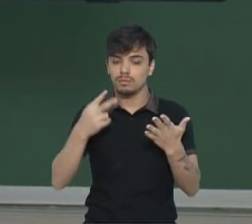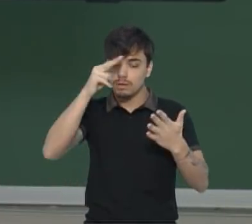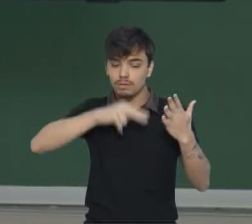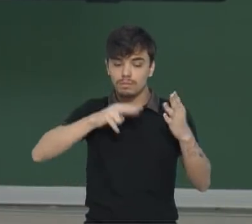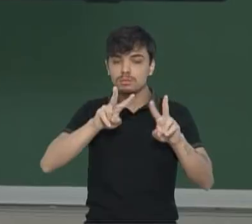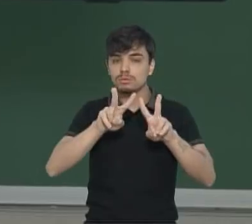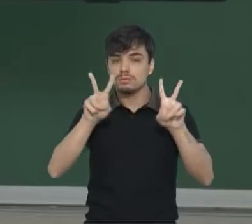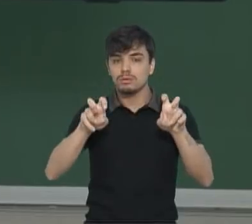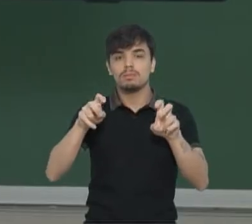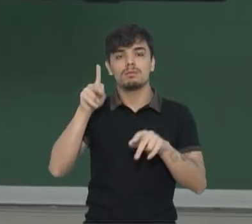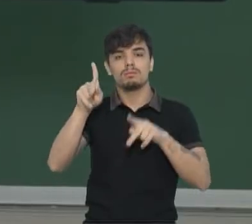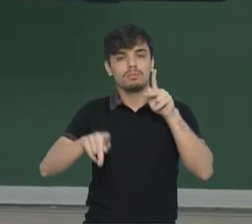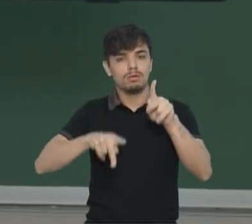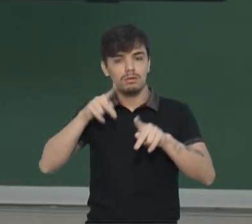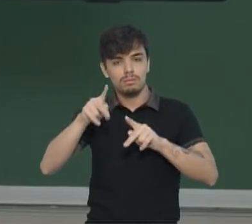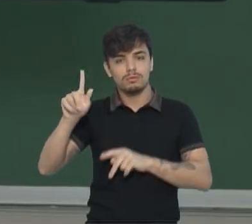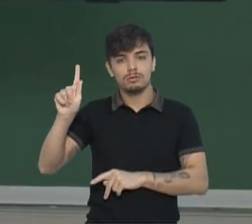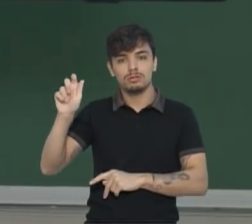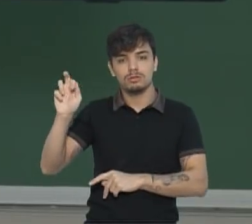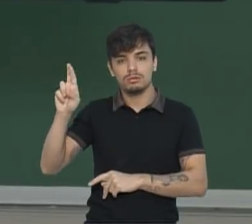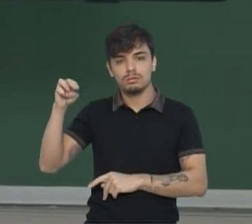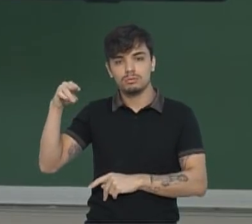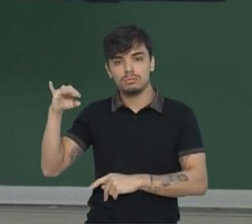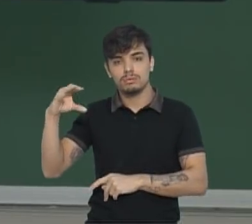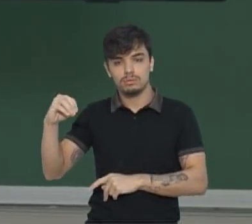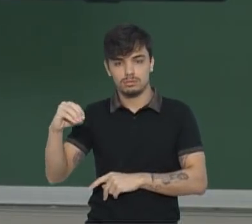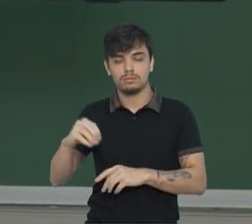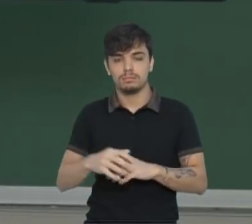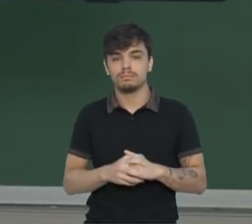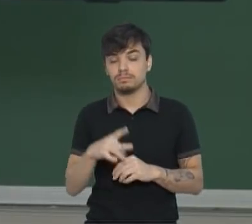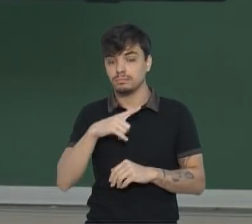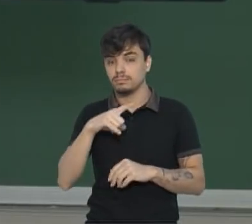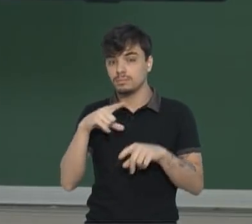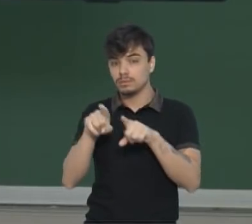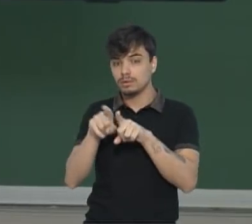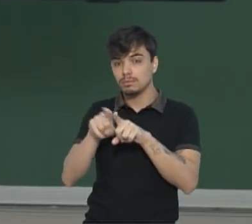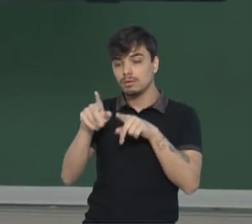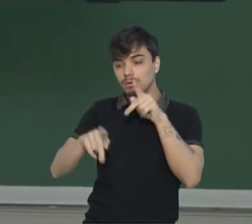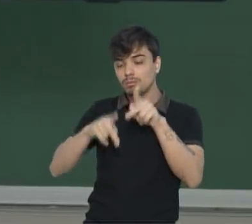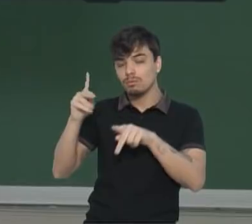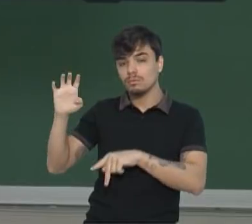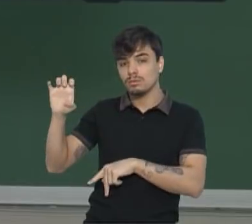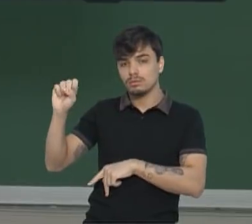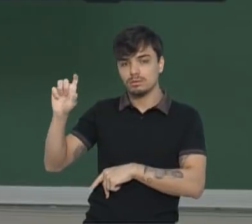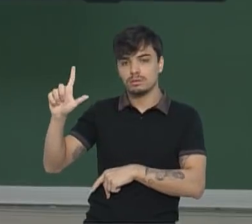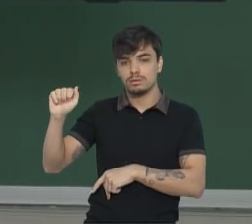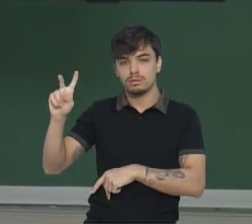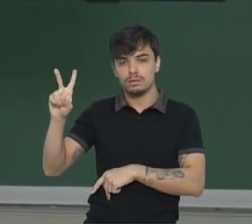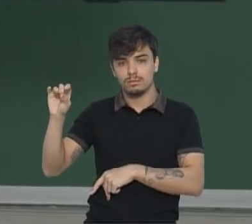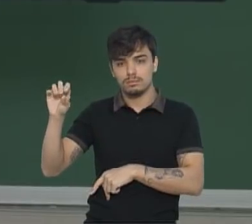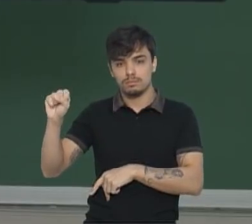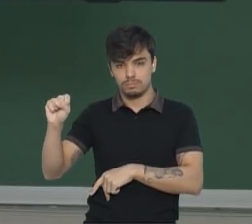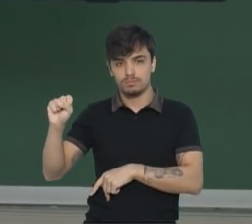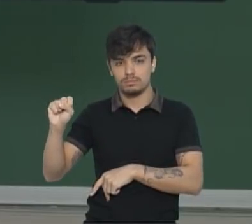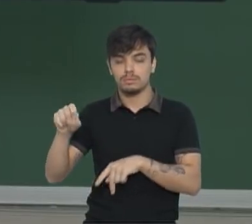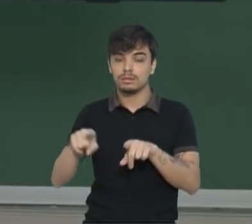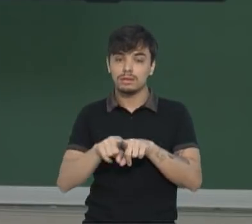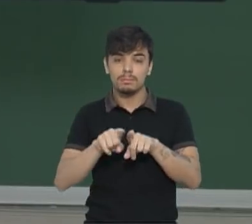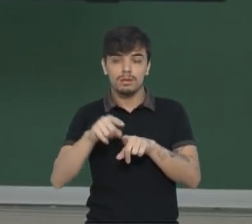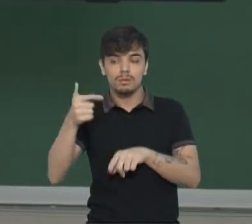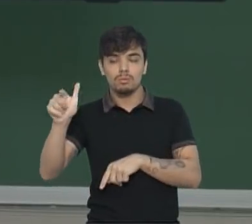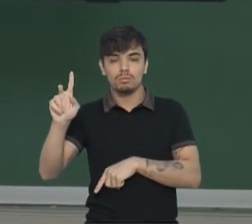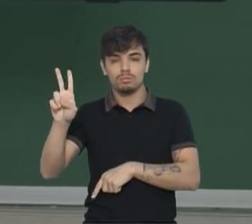gente tem que pensar que fora os germânicos a gente tinha os eslavos, que também eram considerados bárbaros, e a gente tinha também, né, os hunos, que são lá